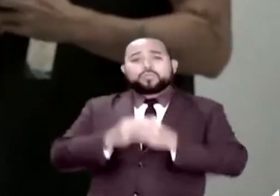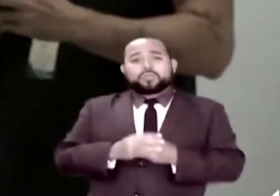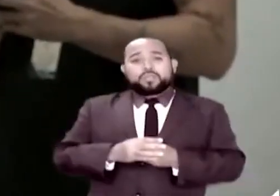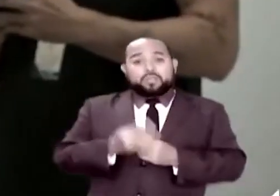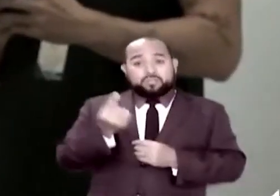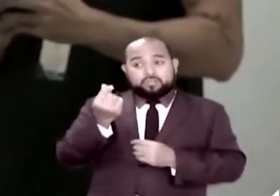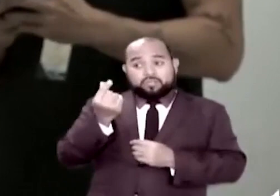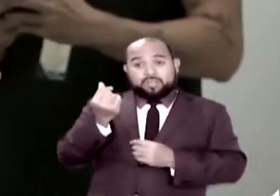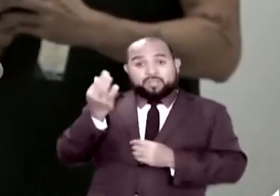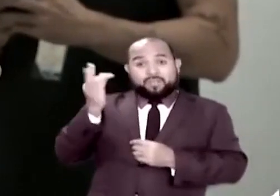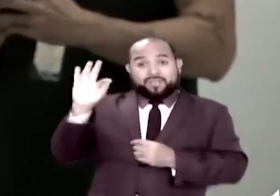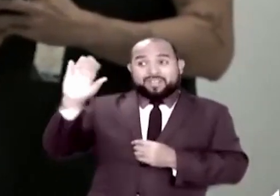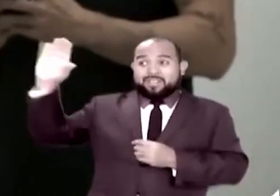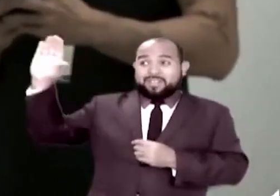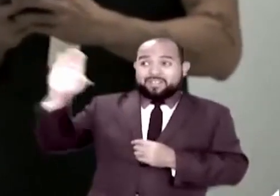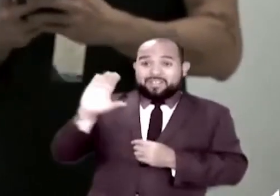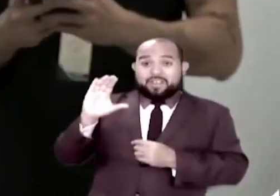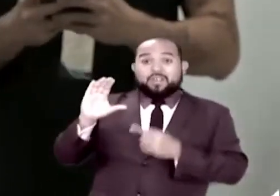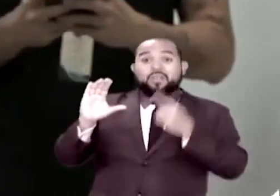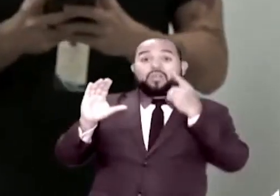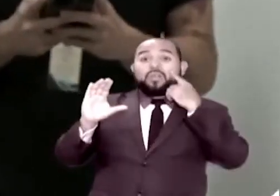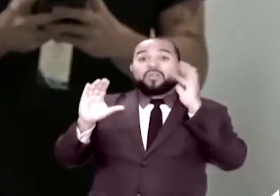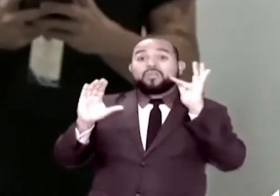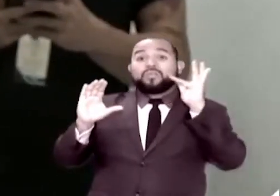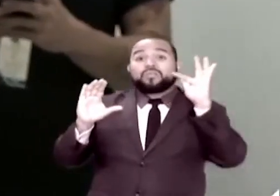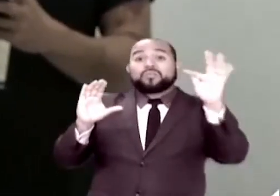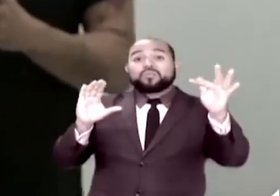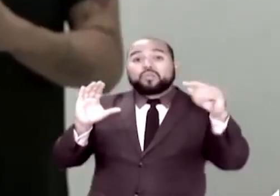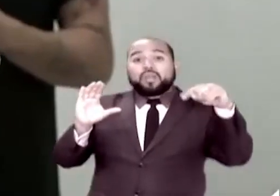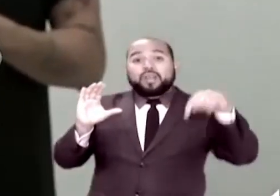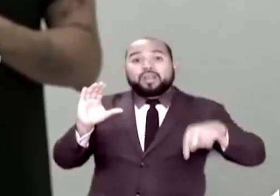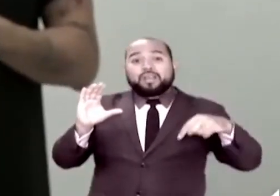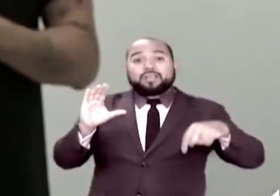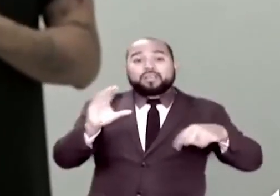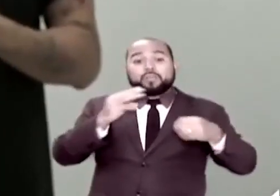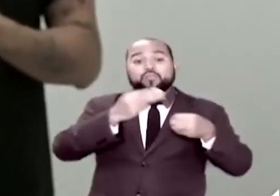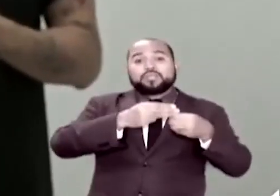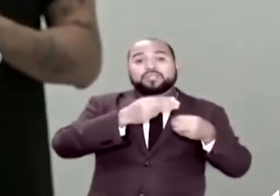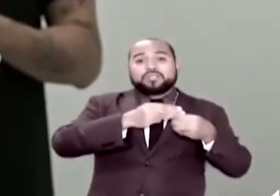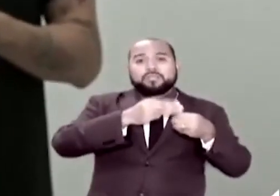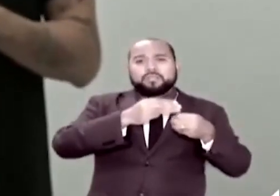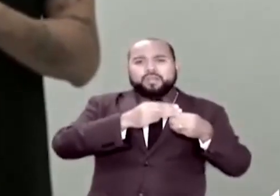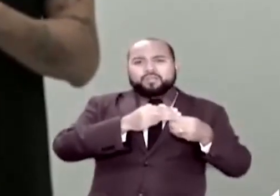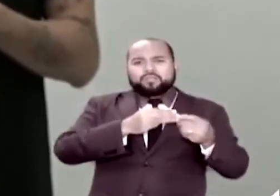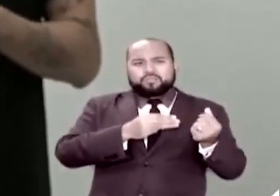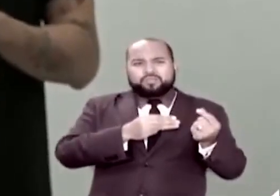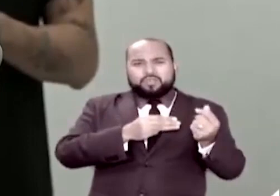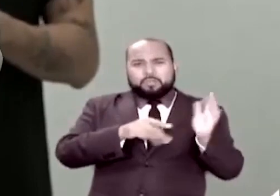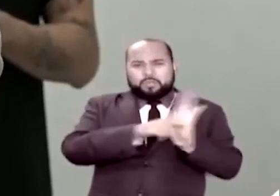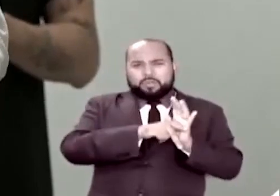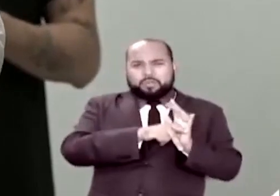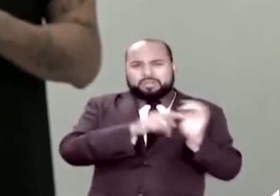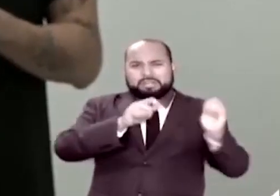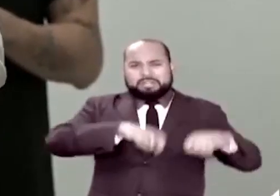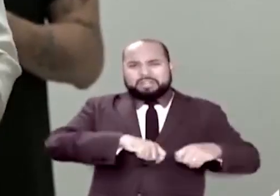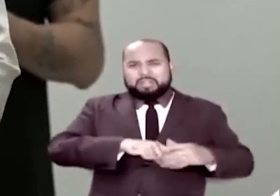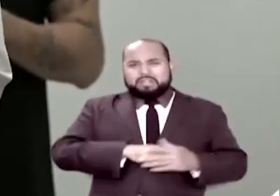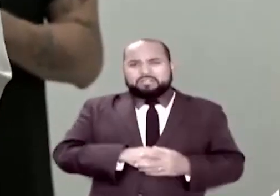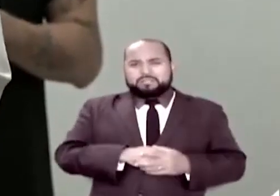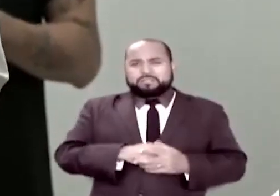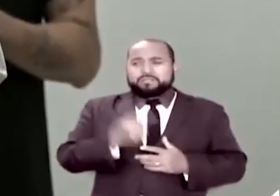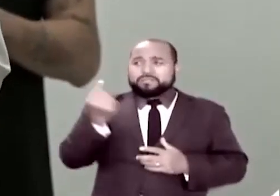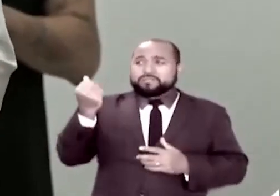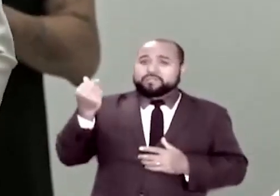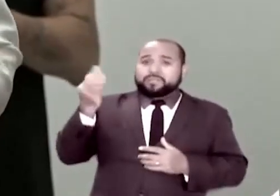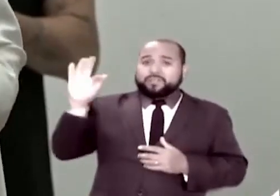Federal imagina quando nós pudermos discutir editais municipais Será que o município vai conseguir fazer se para manejar um